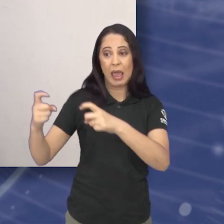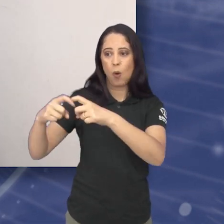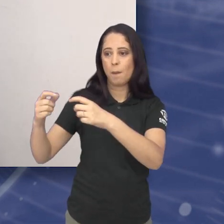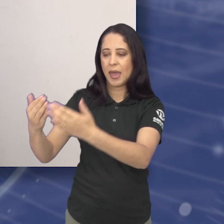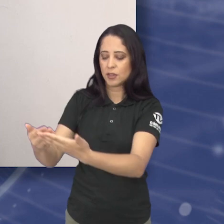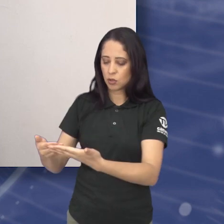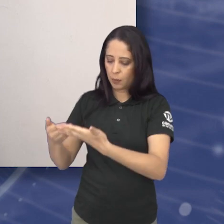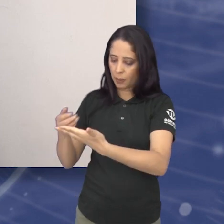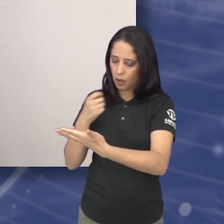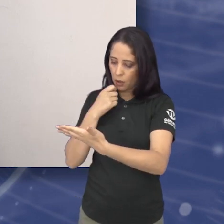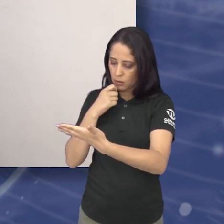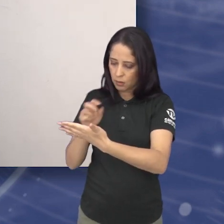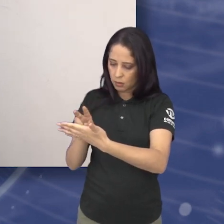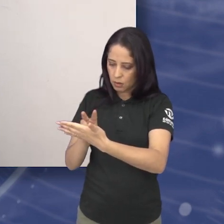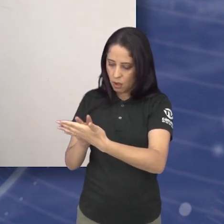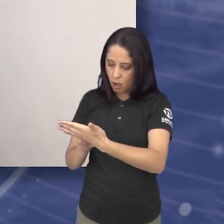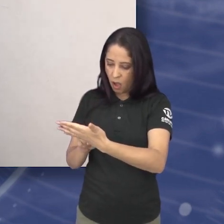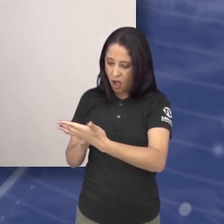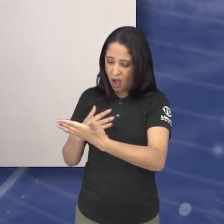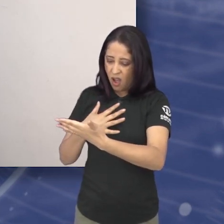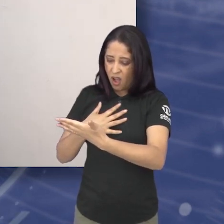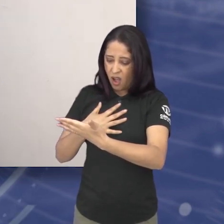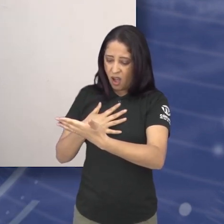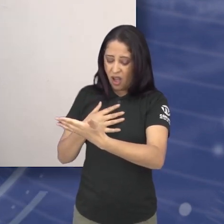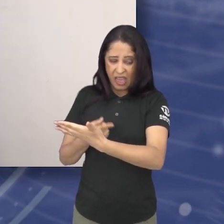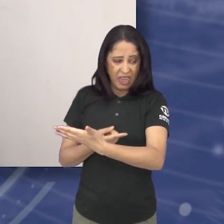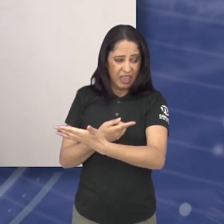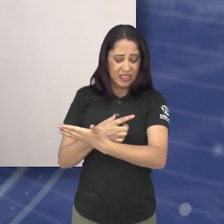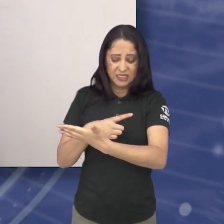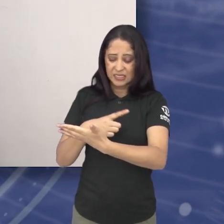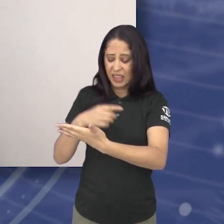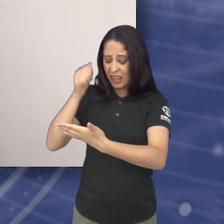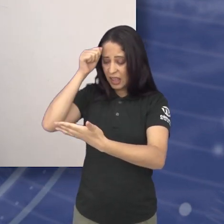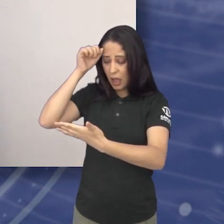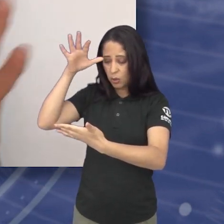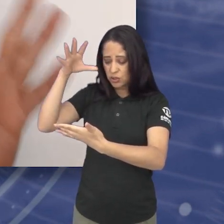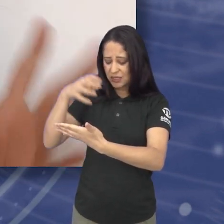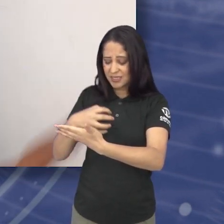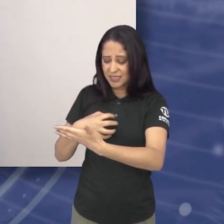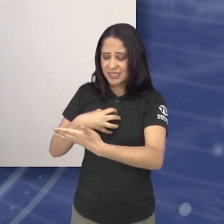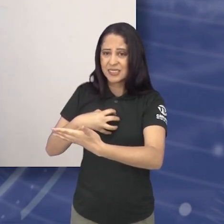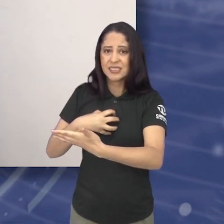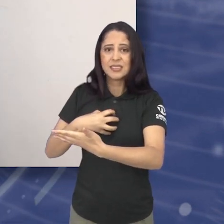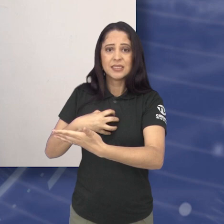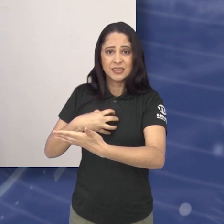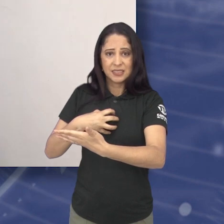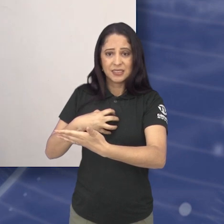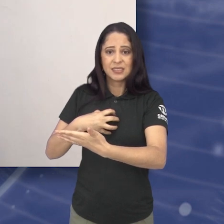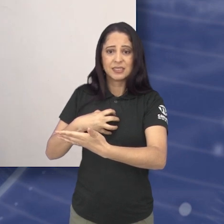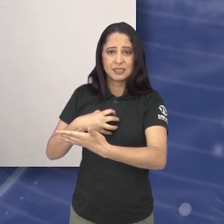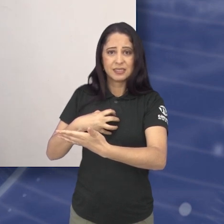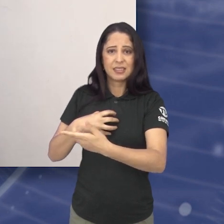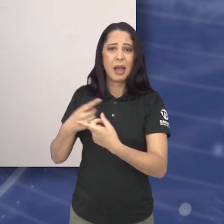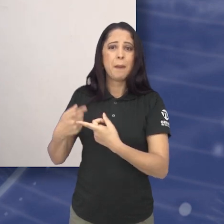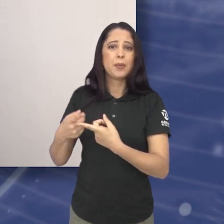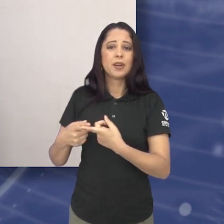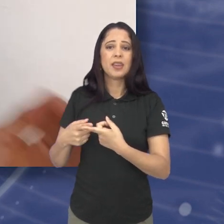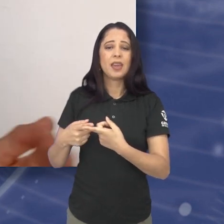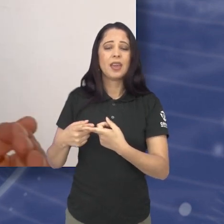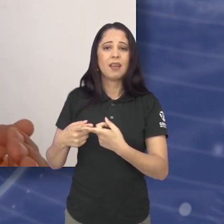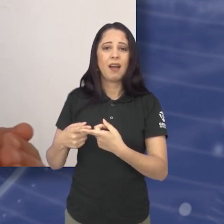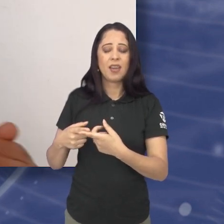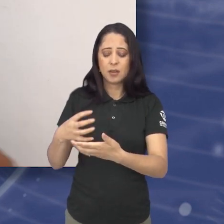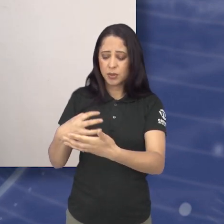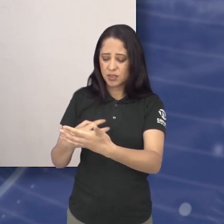do diagnóstico. A gente sofre, a gente fica com toda aquela expectativa que a gente tinha para aquele filho, ela